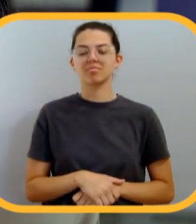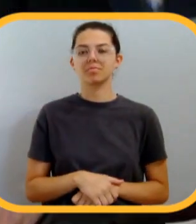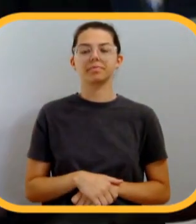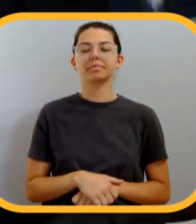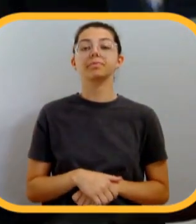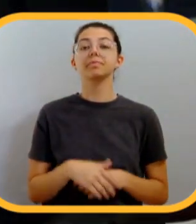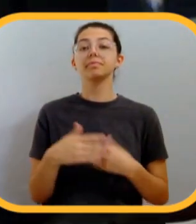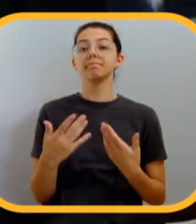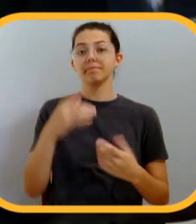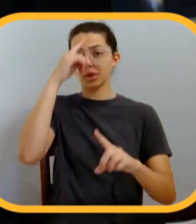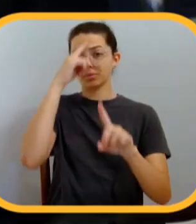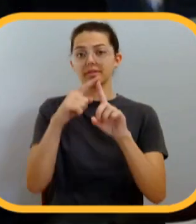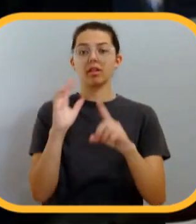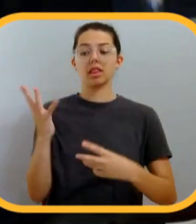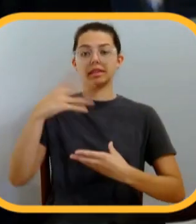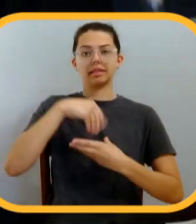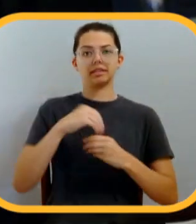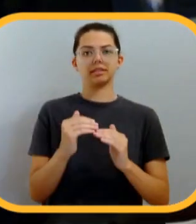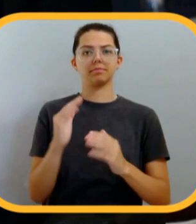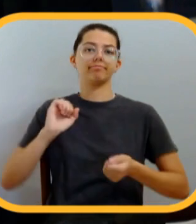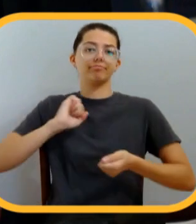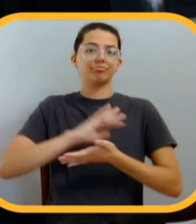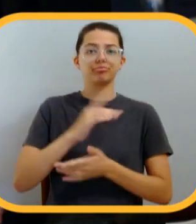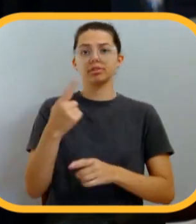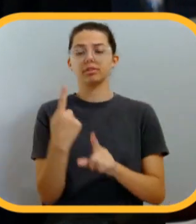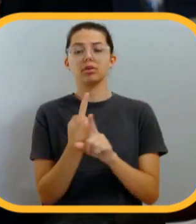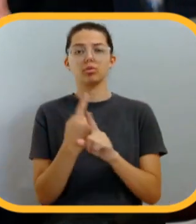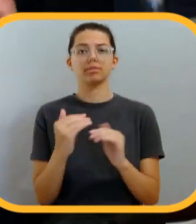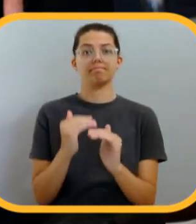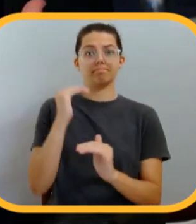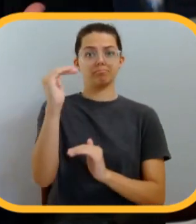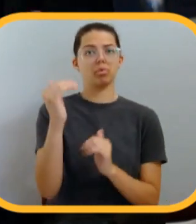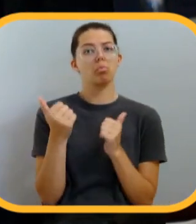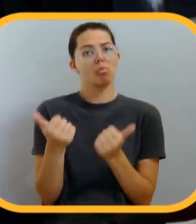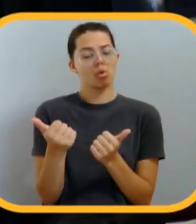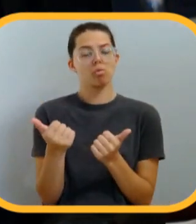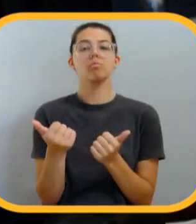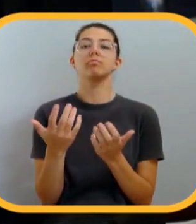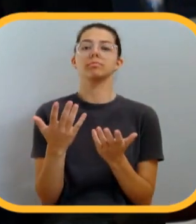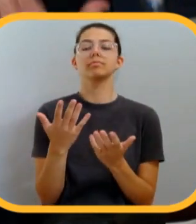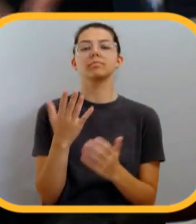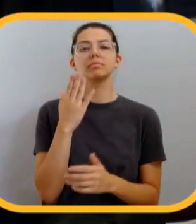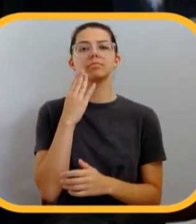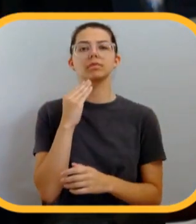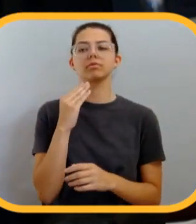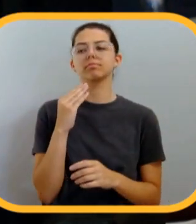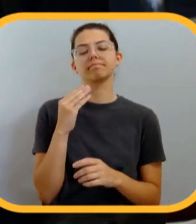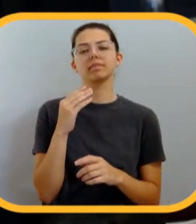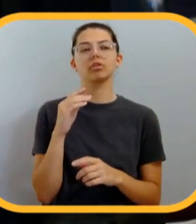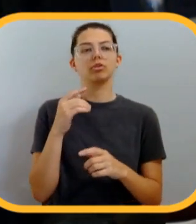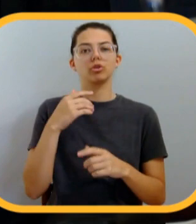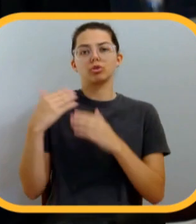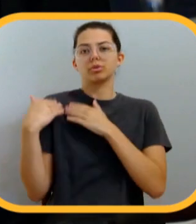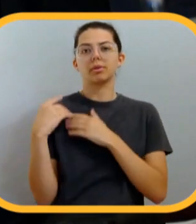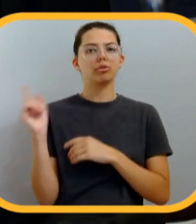é? Para termos um nível de literacia mediática saudável, todos temos